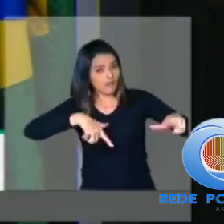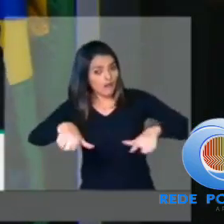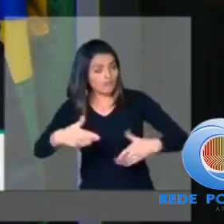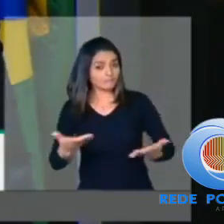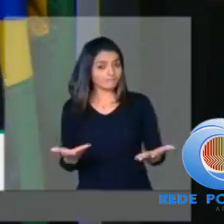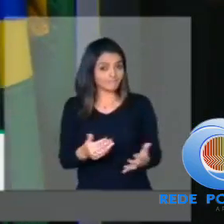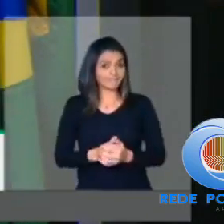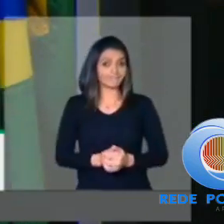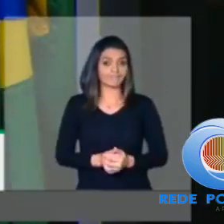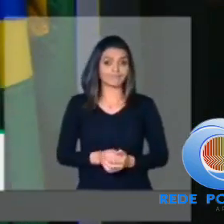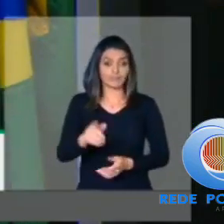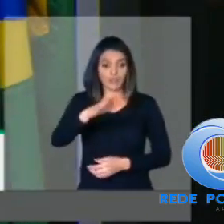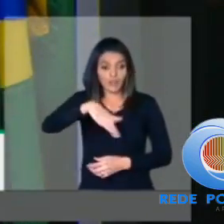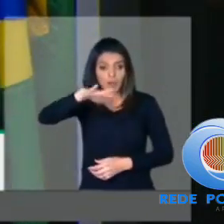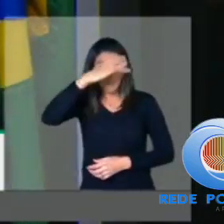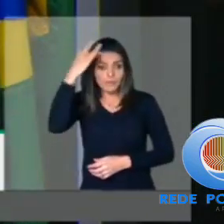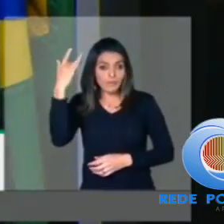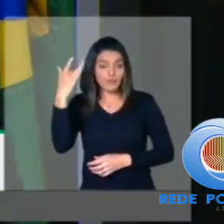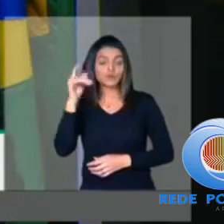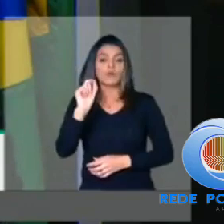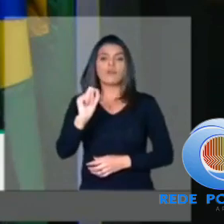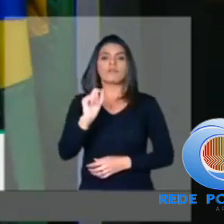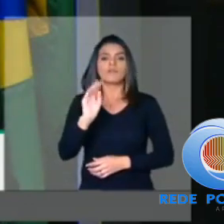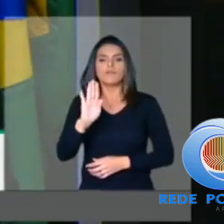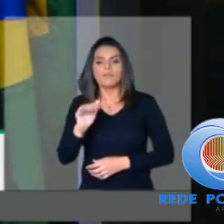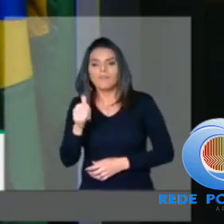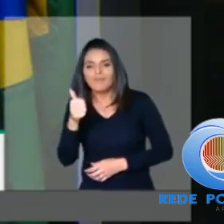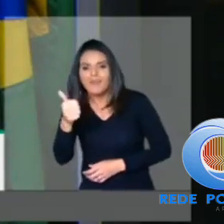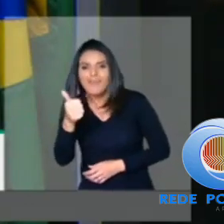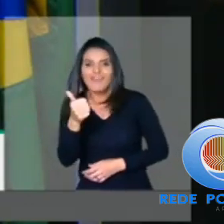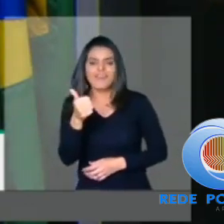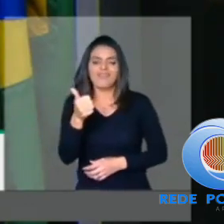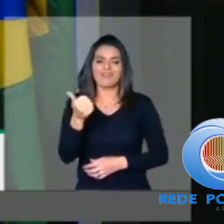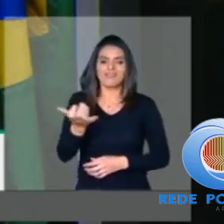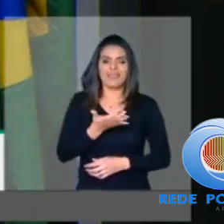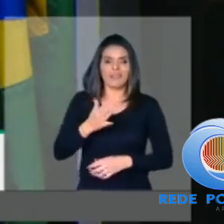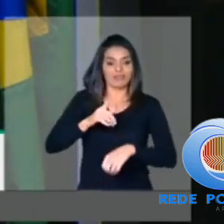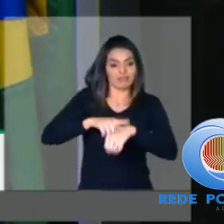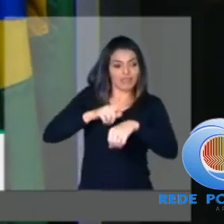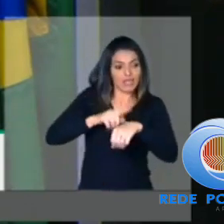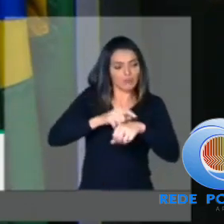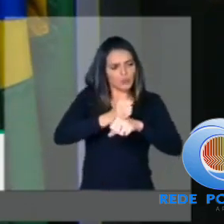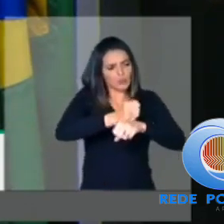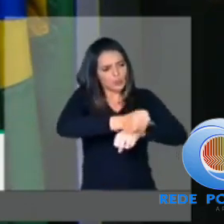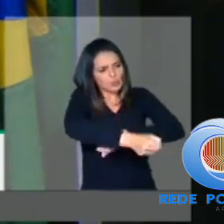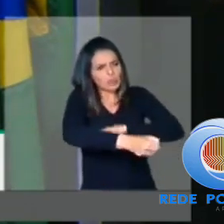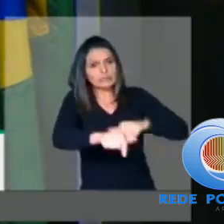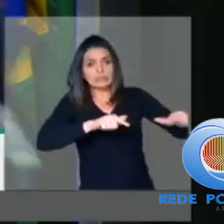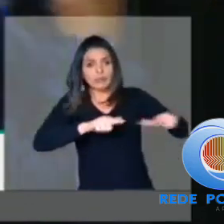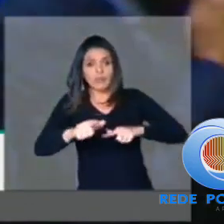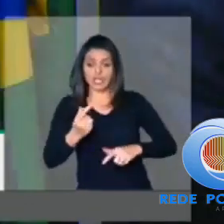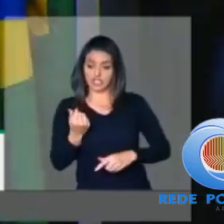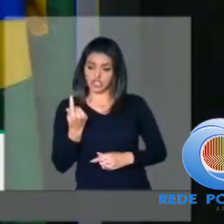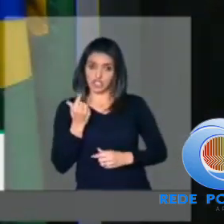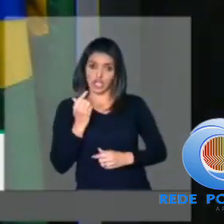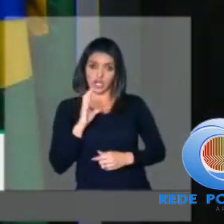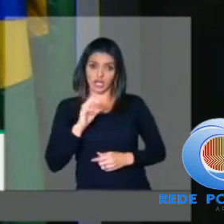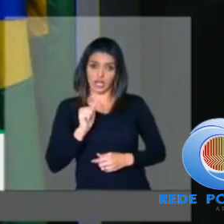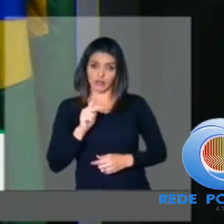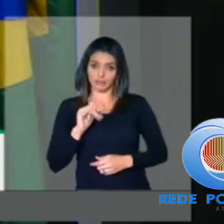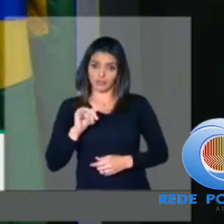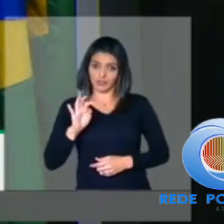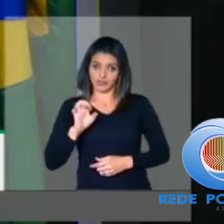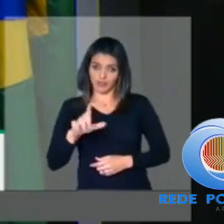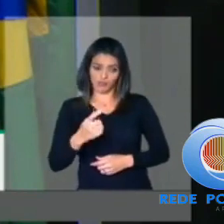mais liberdade para o brasileiro de bem, brasileiro que quer dedicar seu tempo, dedicar seu capital também,